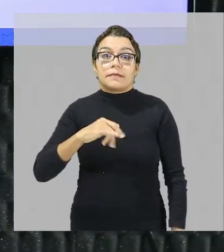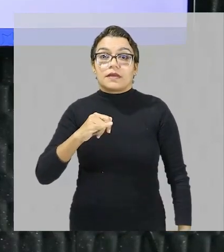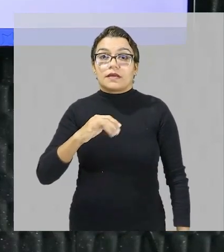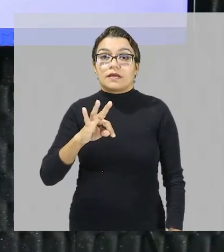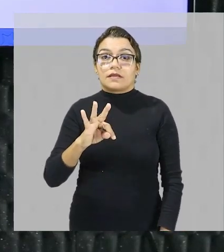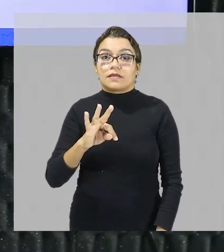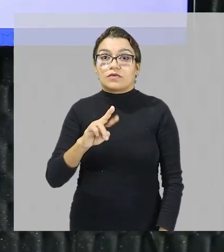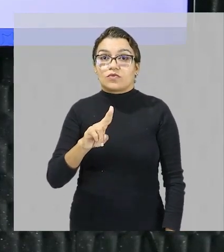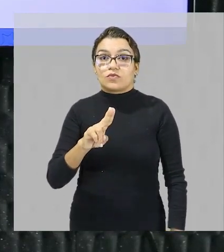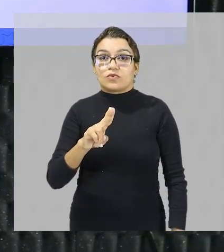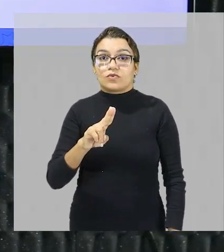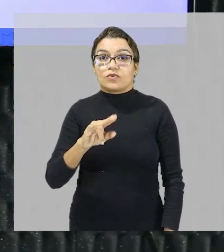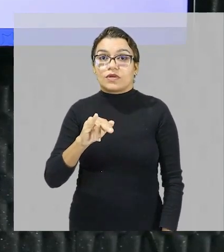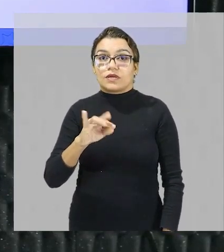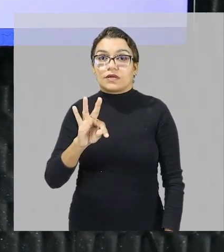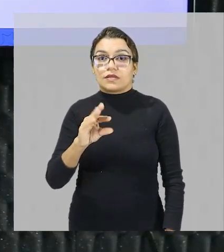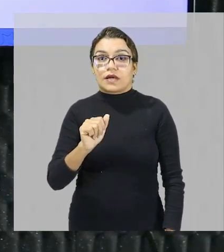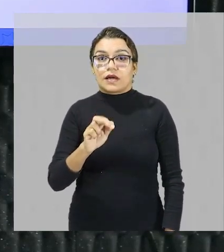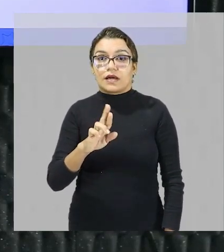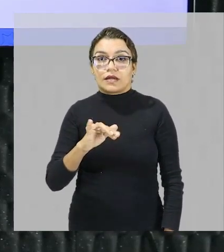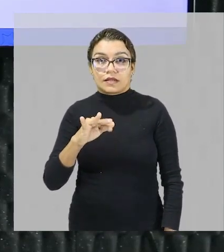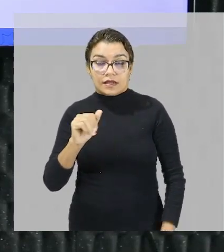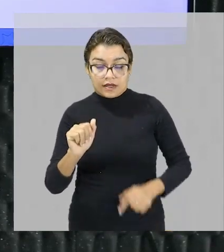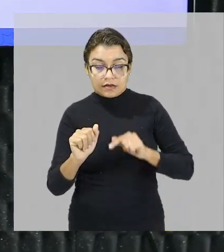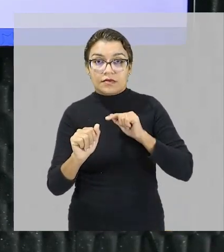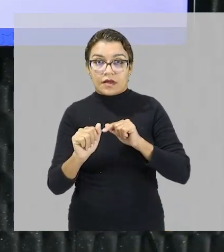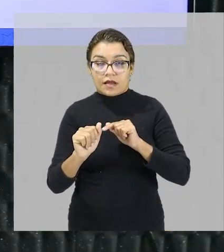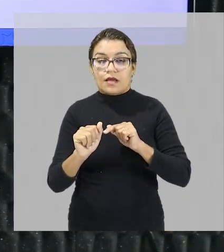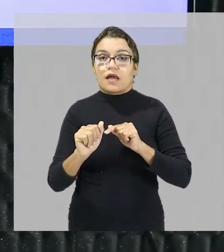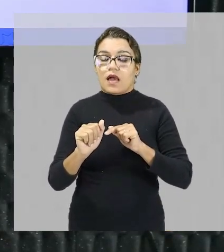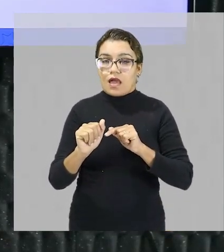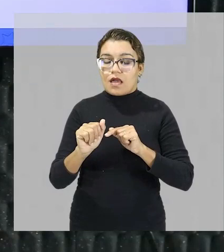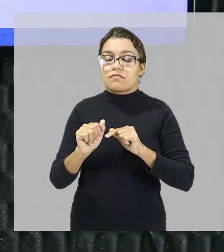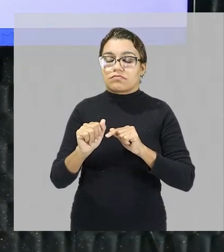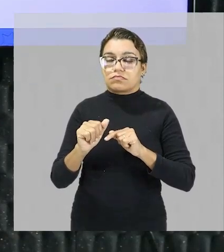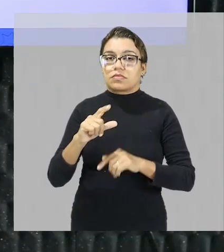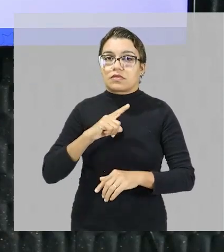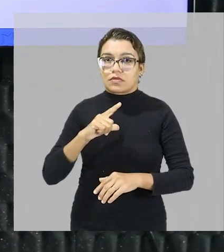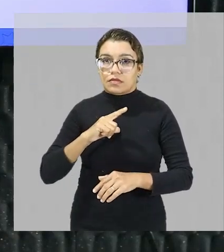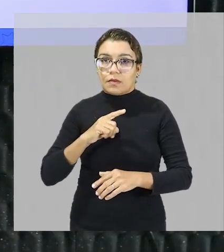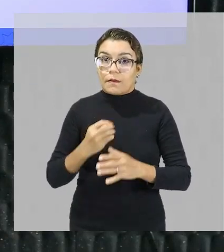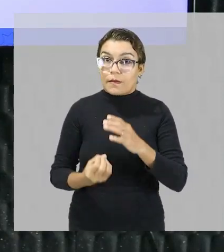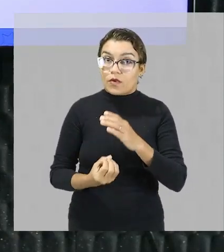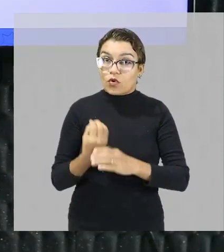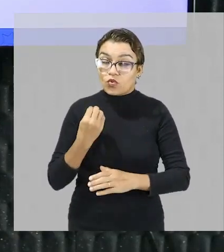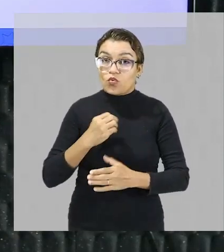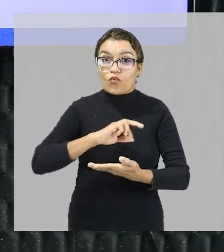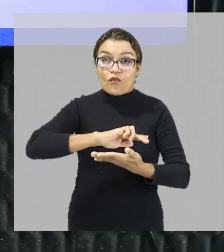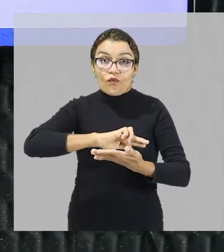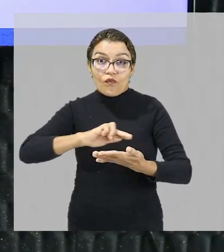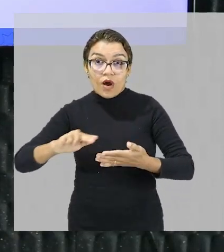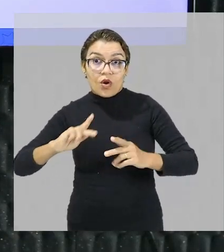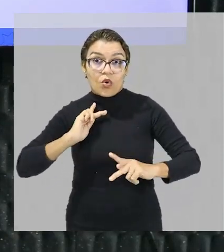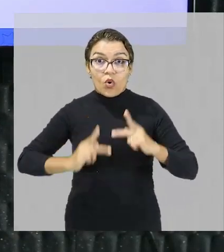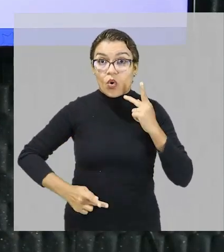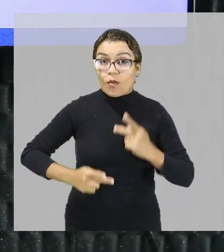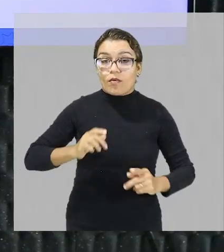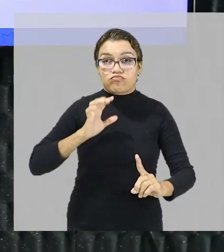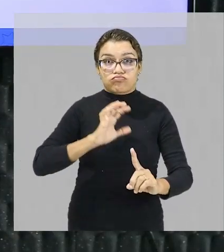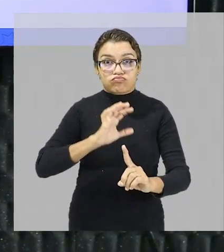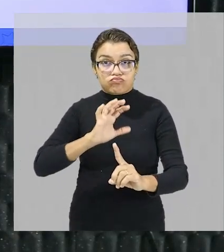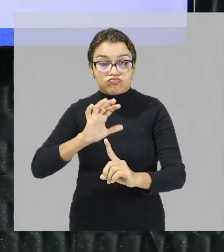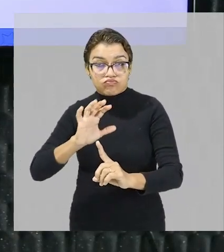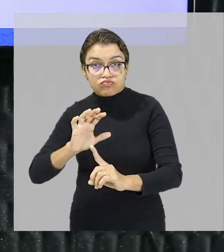tá? Glândula pituitária, ou seja, a glândula mestra, ela produz vários hormônios que atuarão sobre